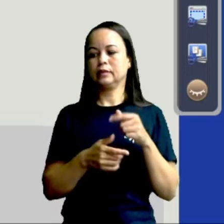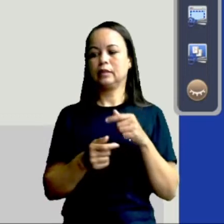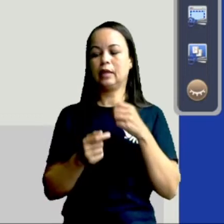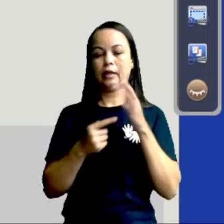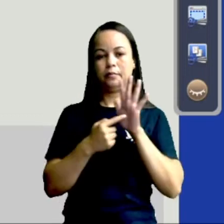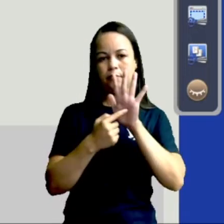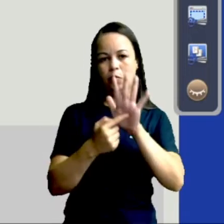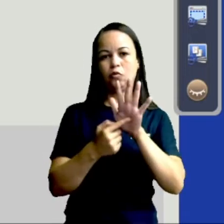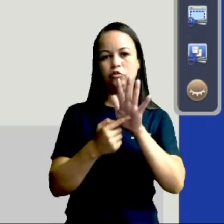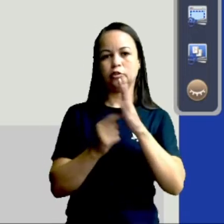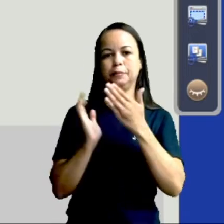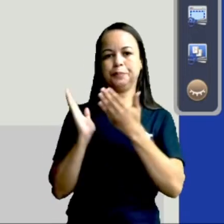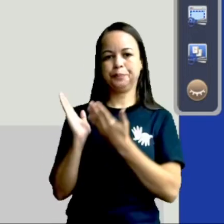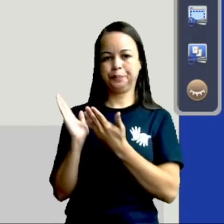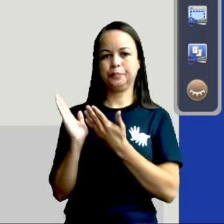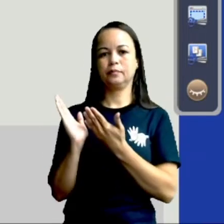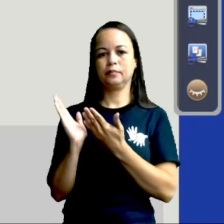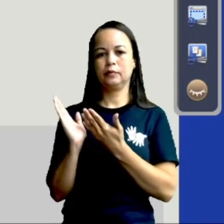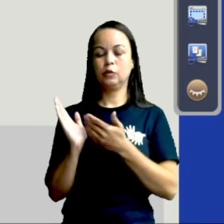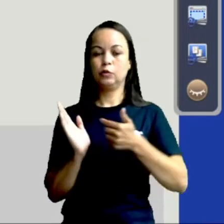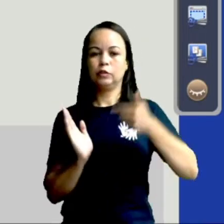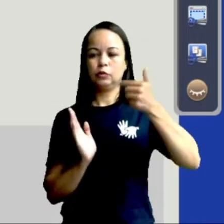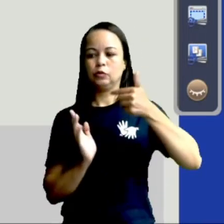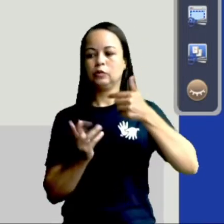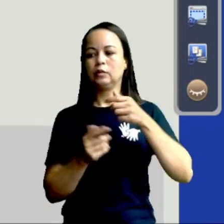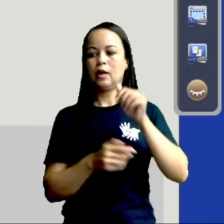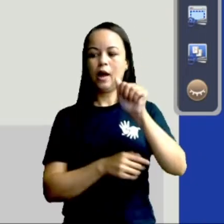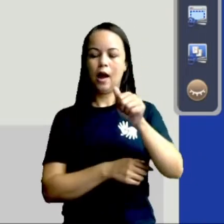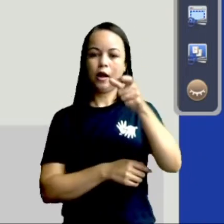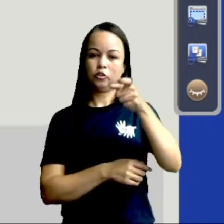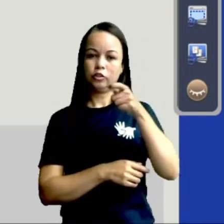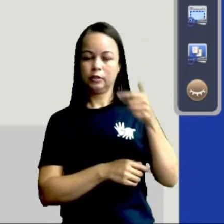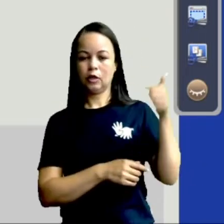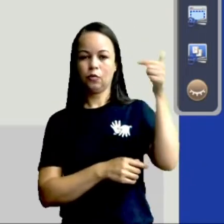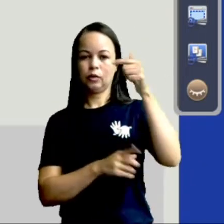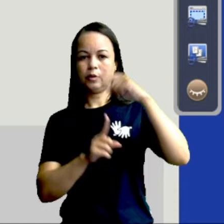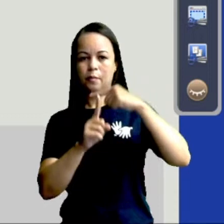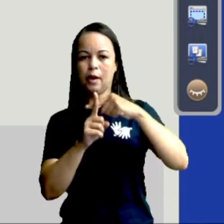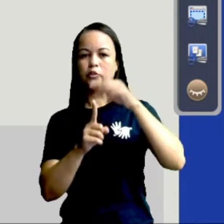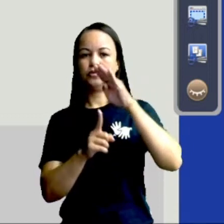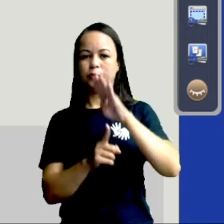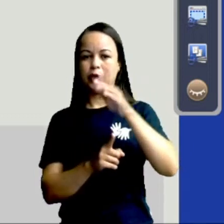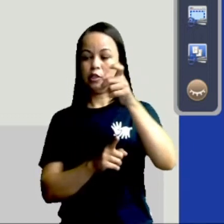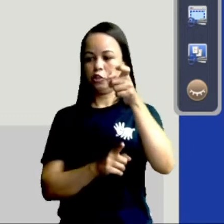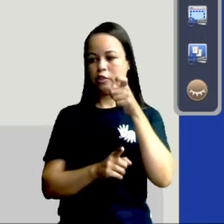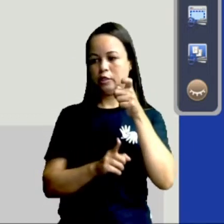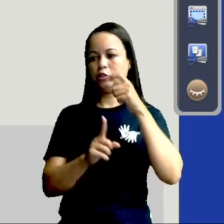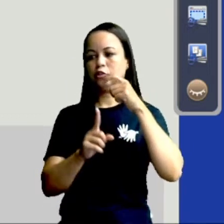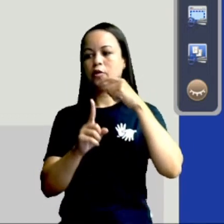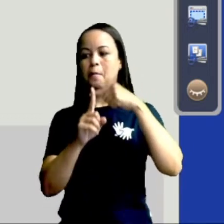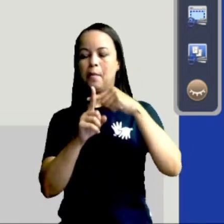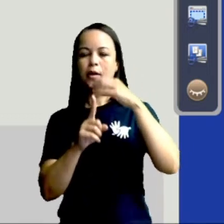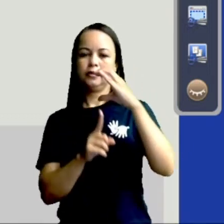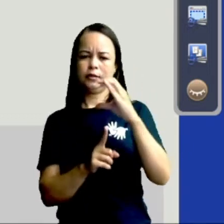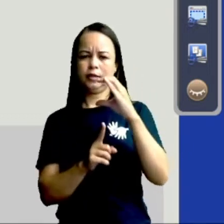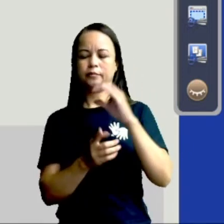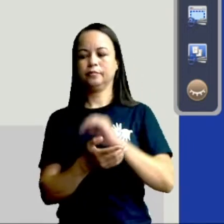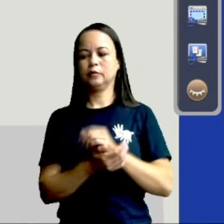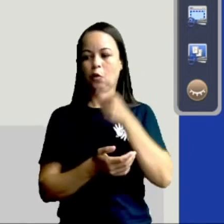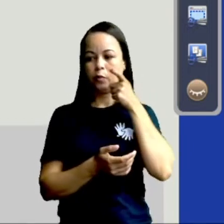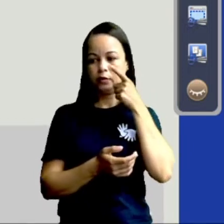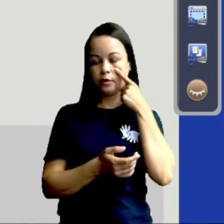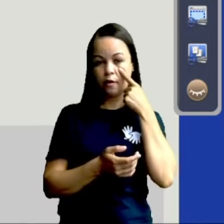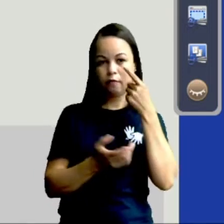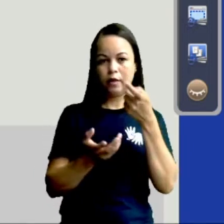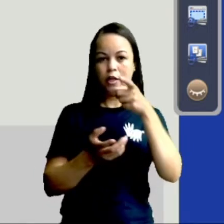desta forma, tá? Ax ao quadrado mais bx mais c. Veja que aparece aqui, ó, o x elevado a